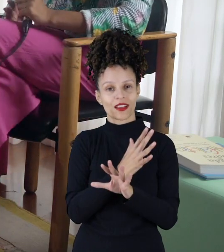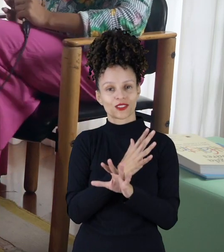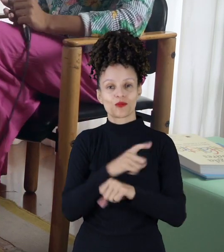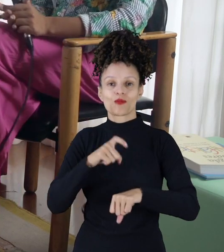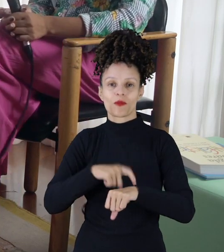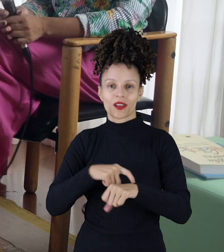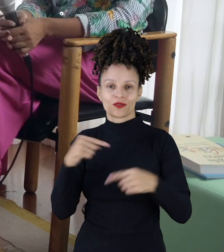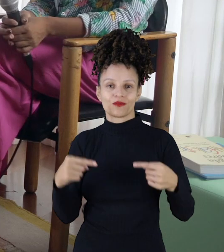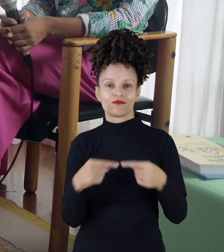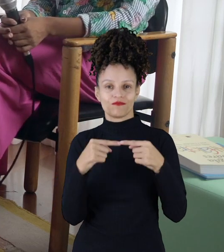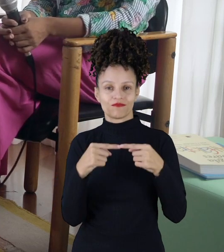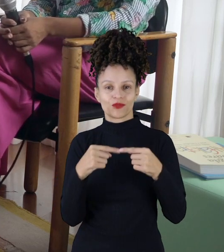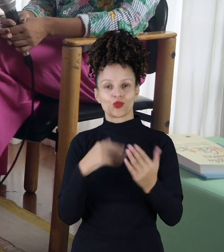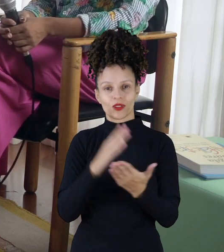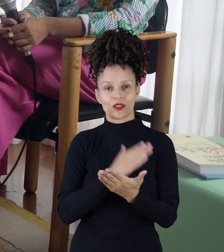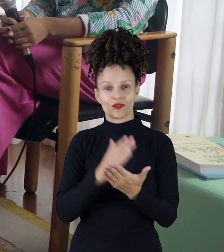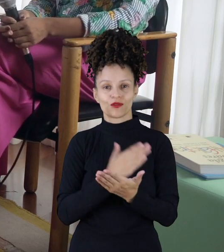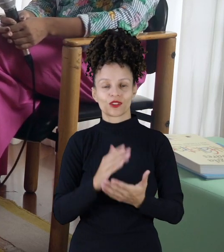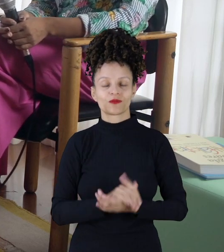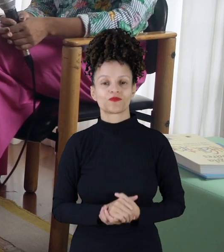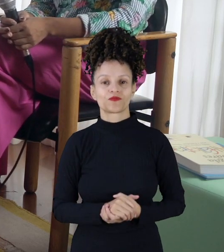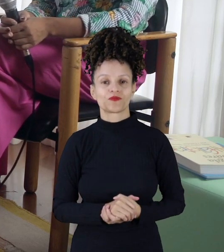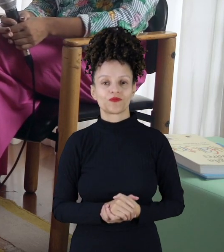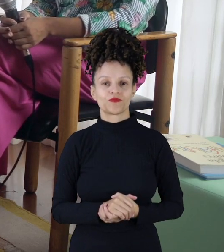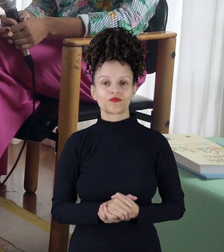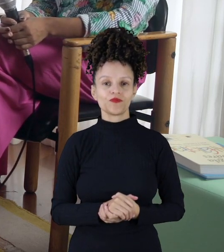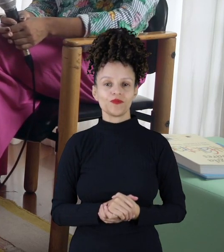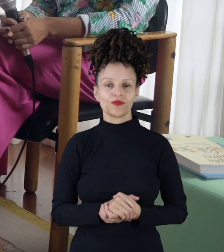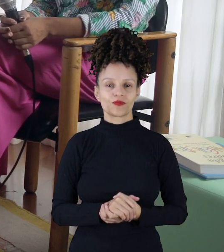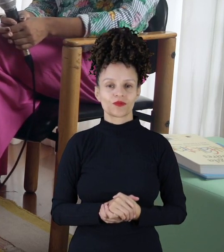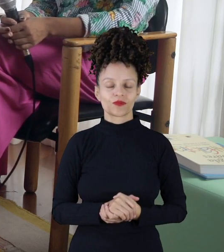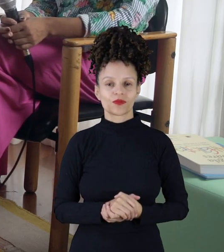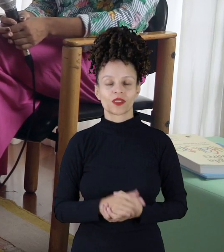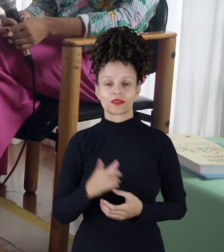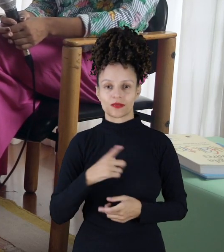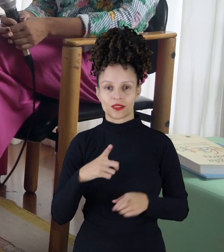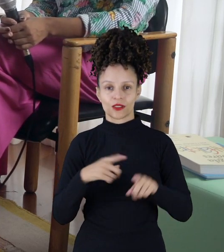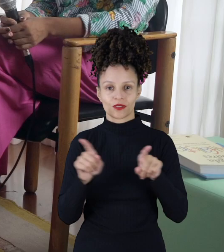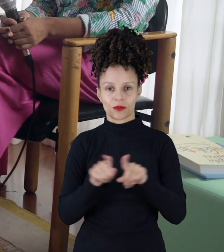pessoas completam com o momento do livro, o momento que o livro chega nelas.